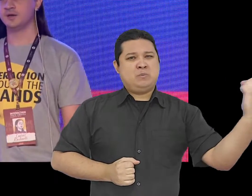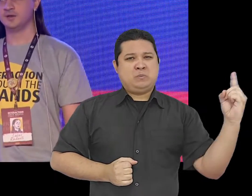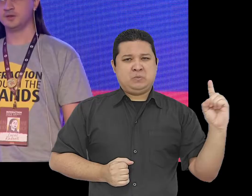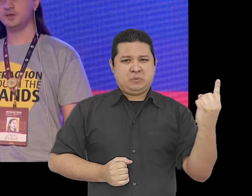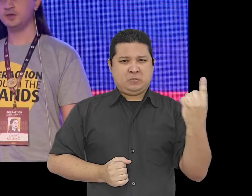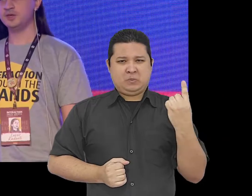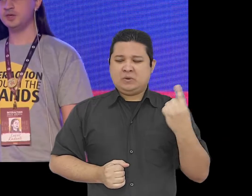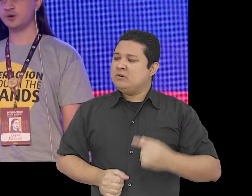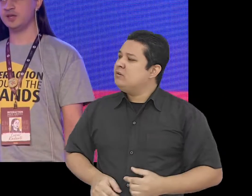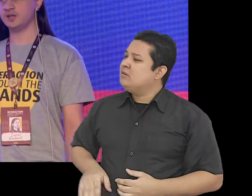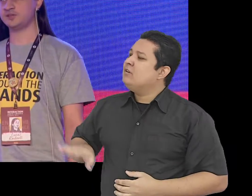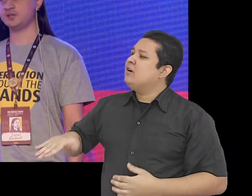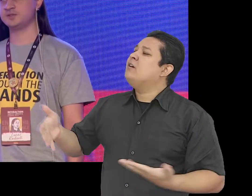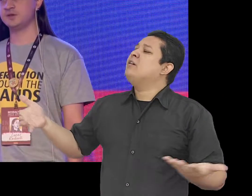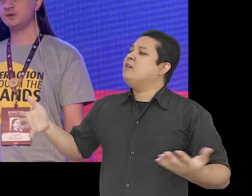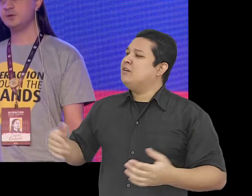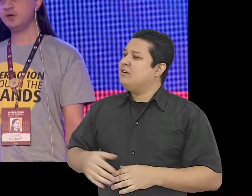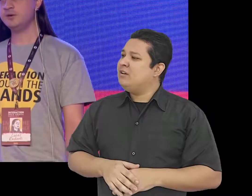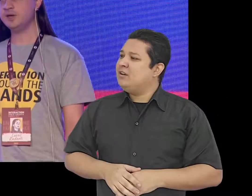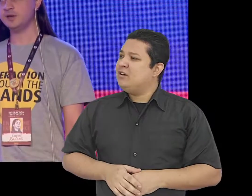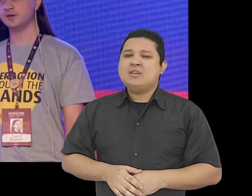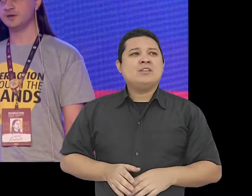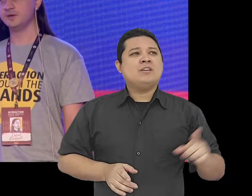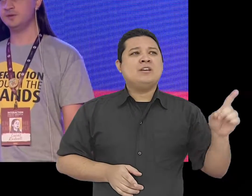aí? E alguém ali atrás,